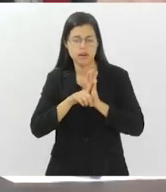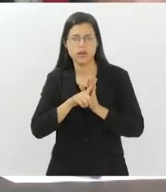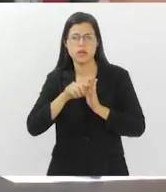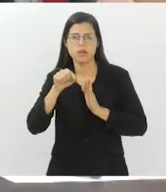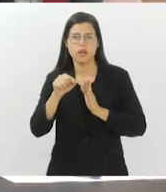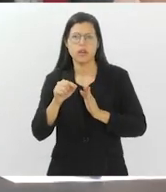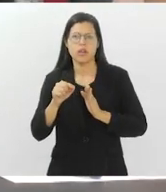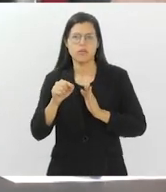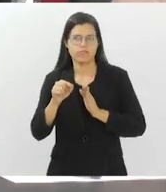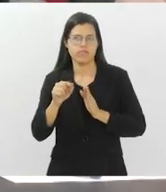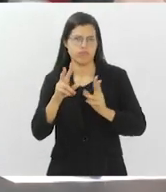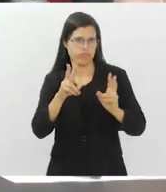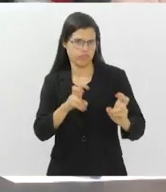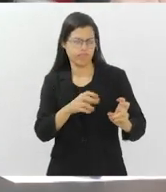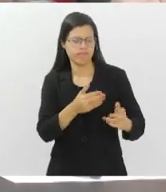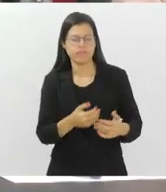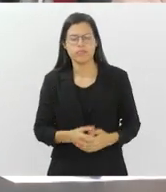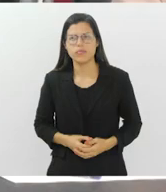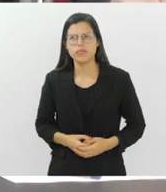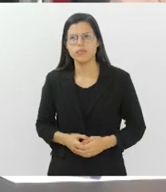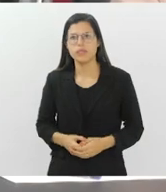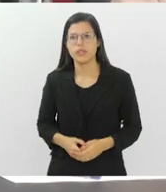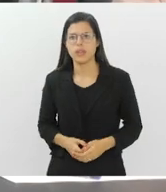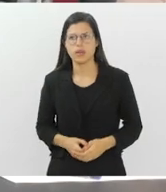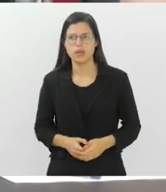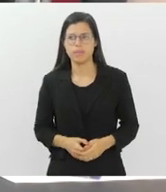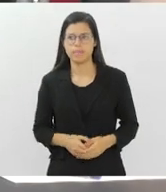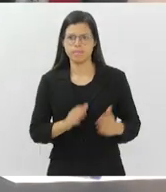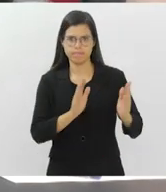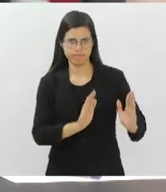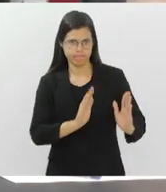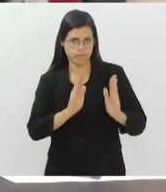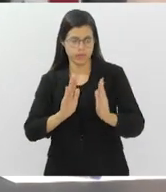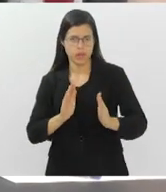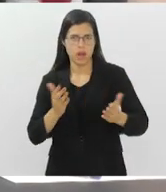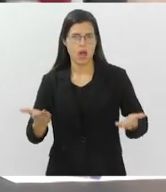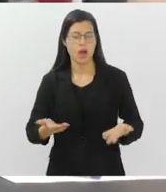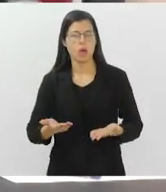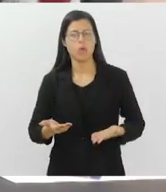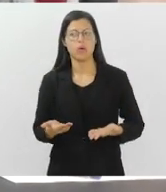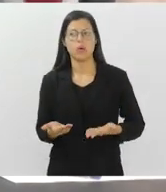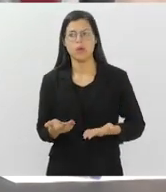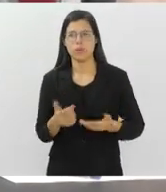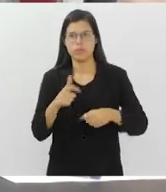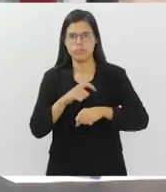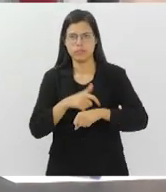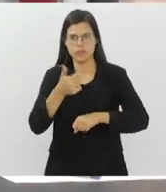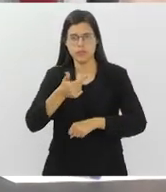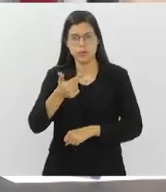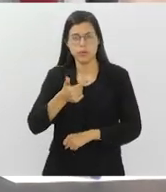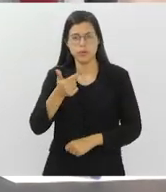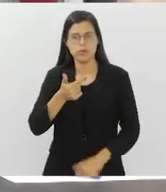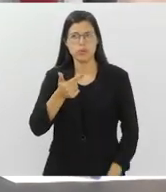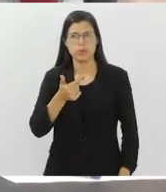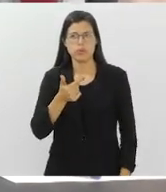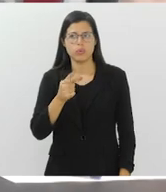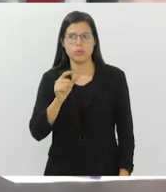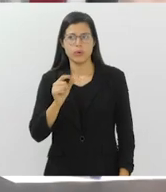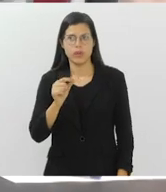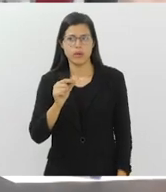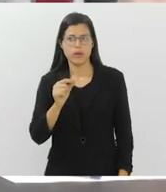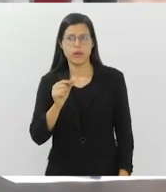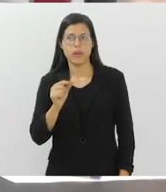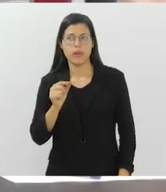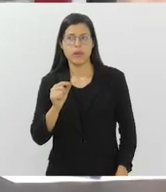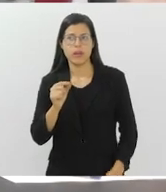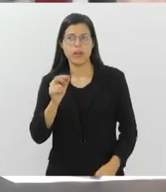Amorim. Ultrapassada esta primeira etapa, nós avançamos agora para este segundo momento, que será a oitiva